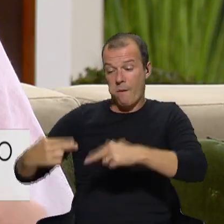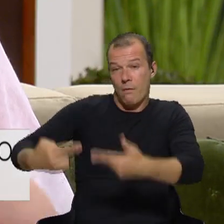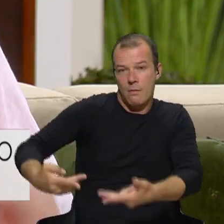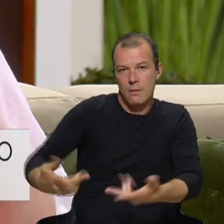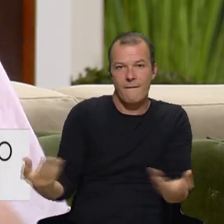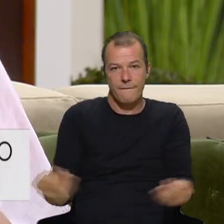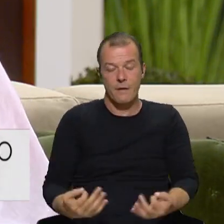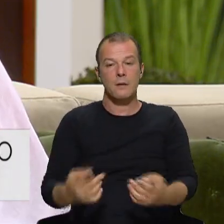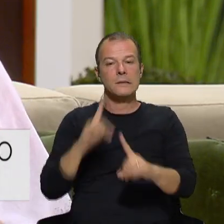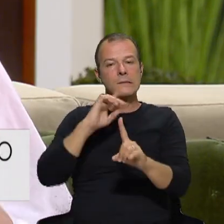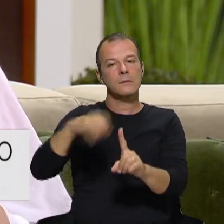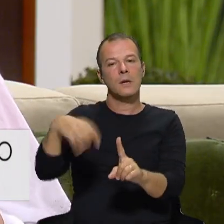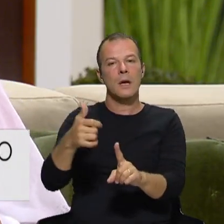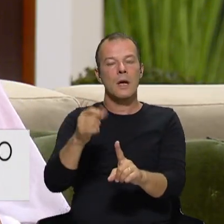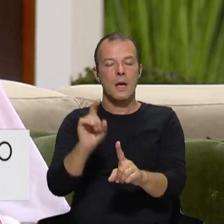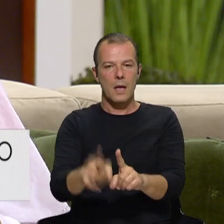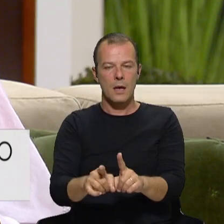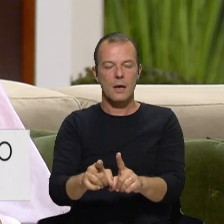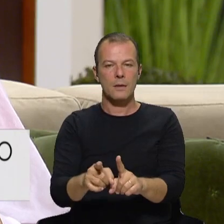e principalmente é